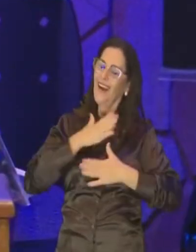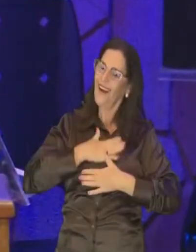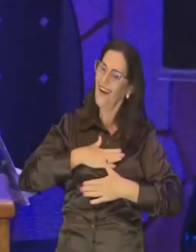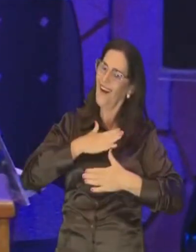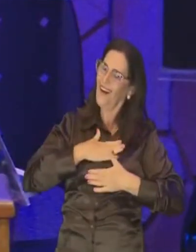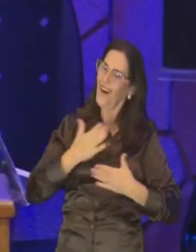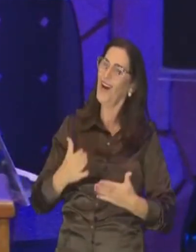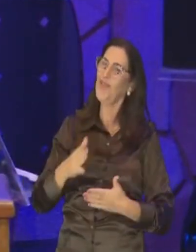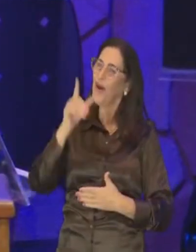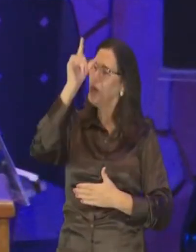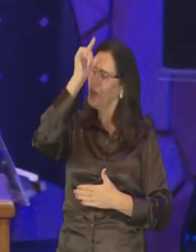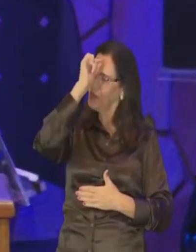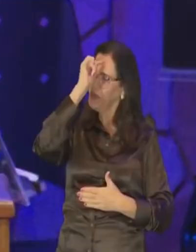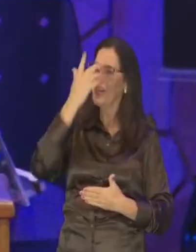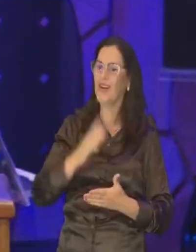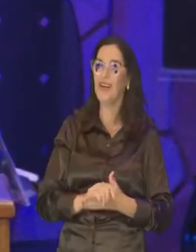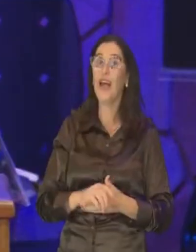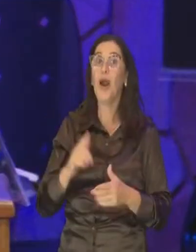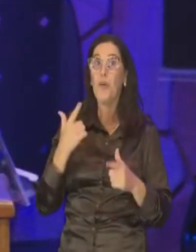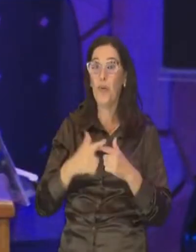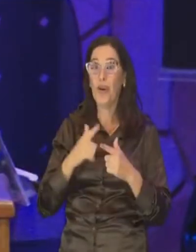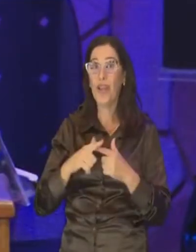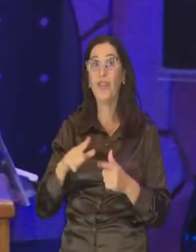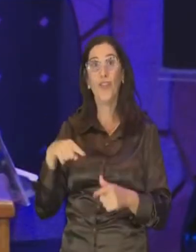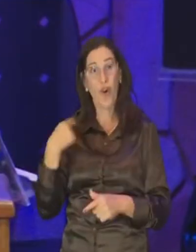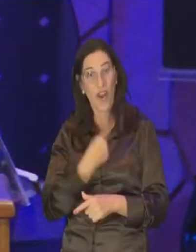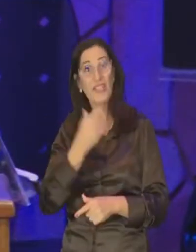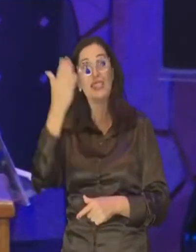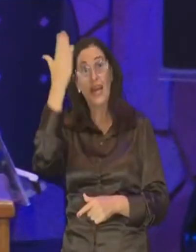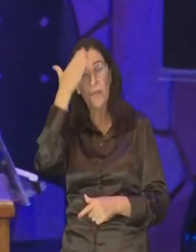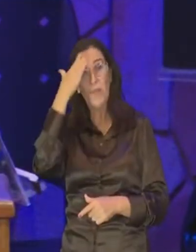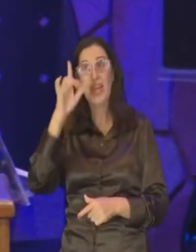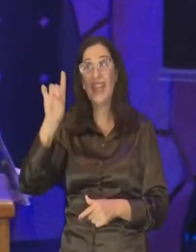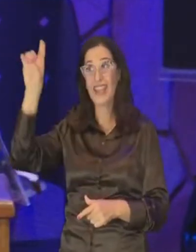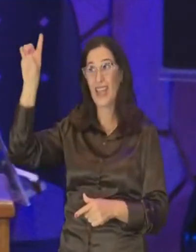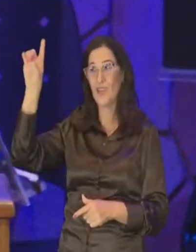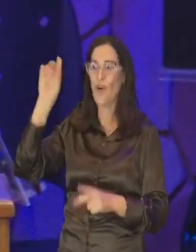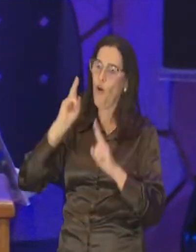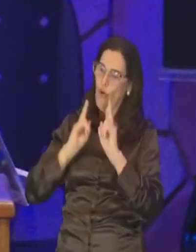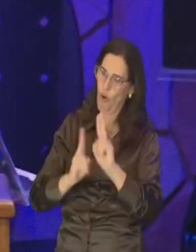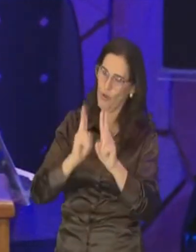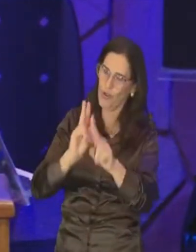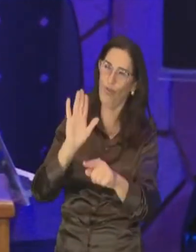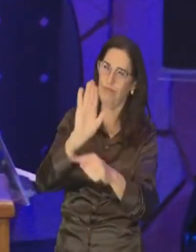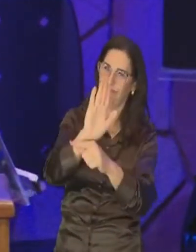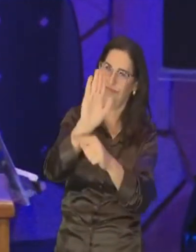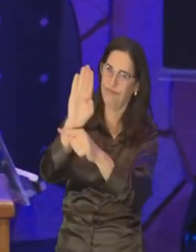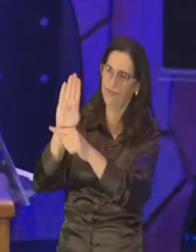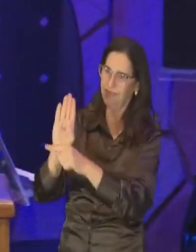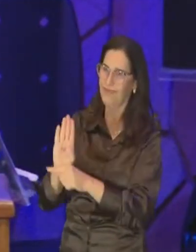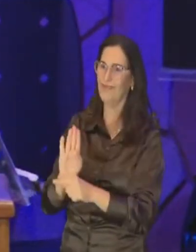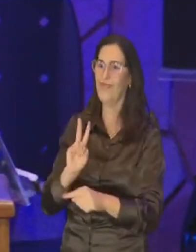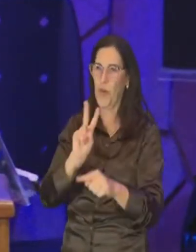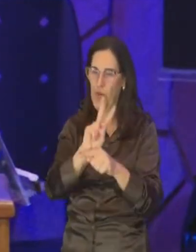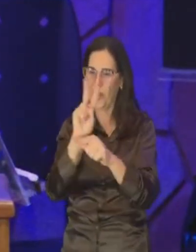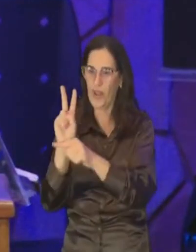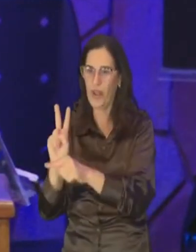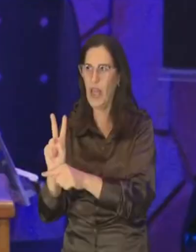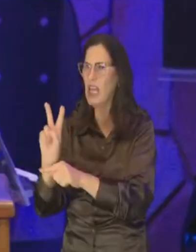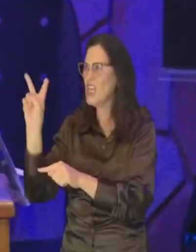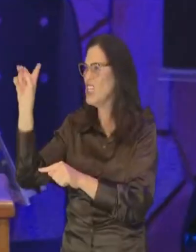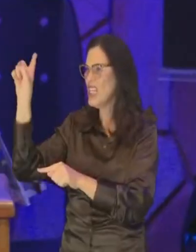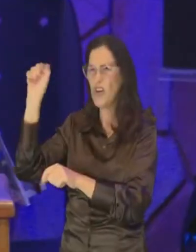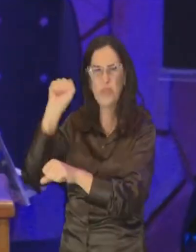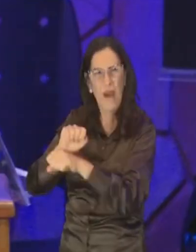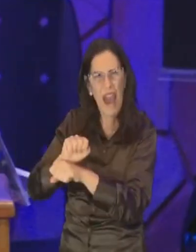descanso, porque nós sabemos que o nosso Deus continua trabalhando. Ele não para,